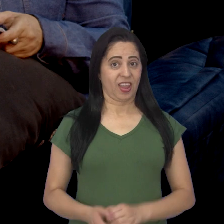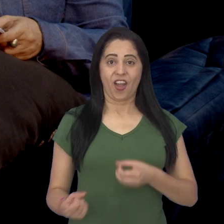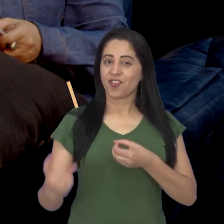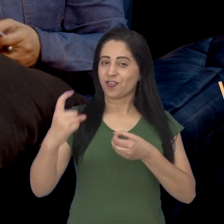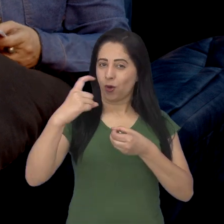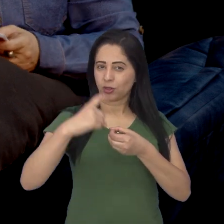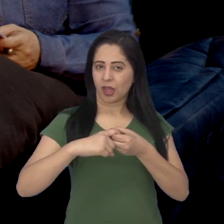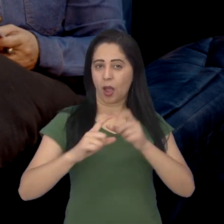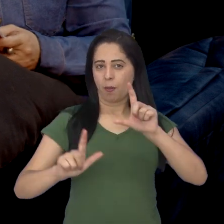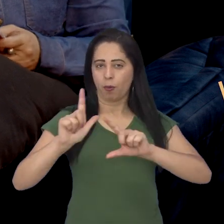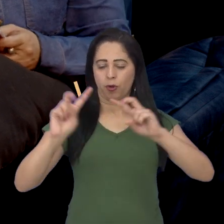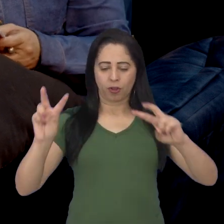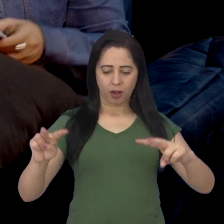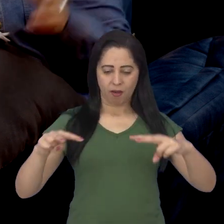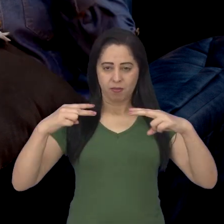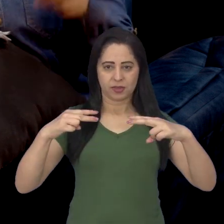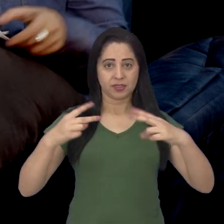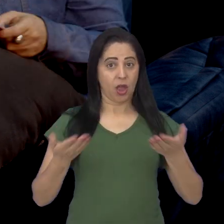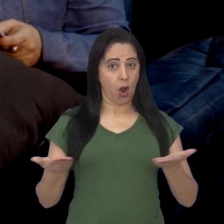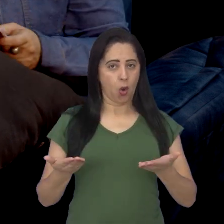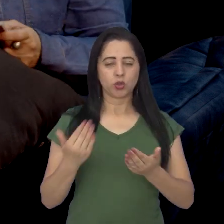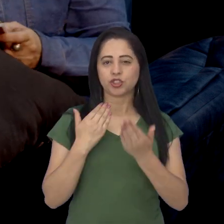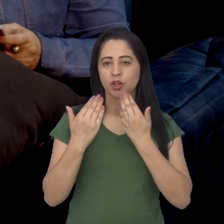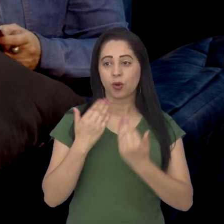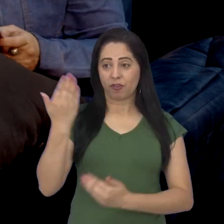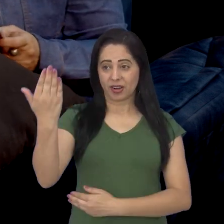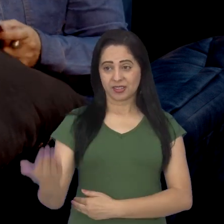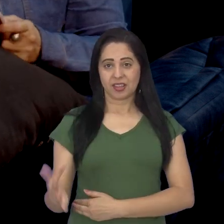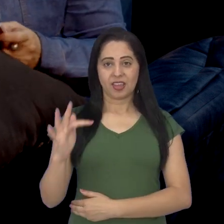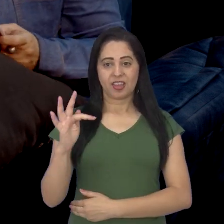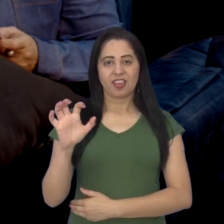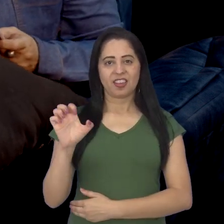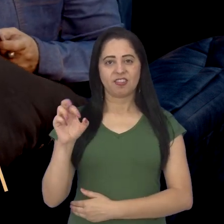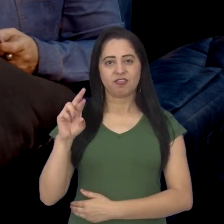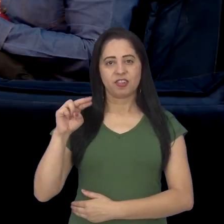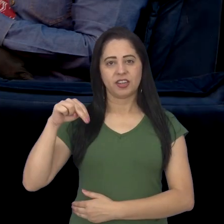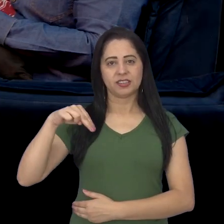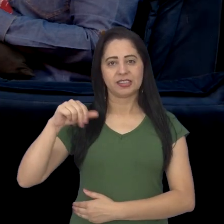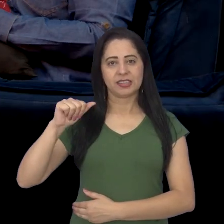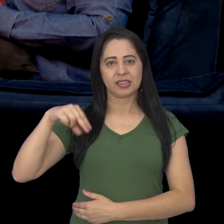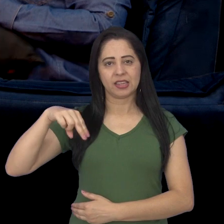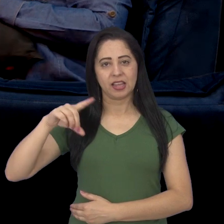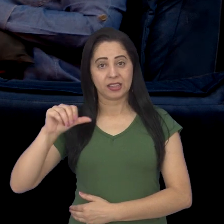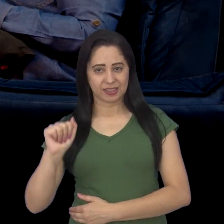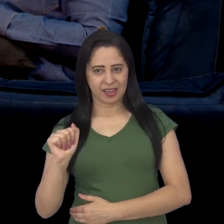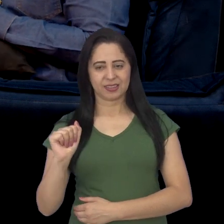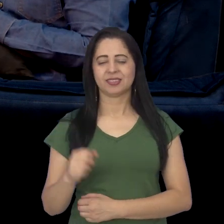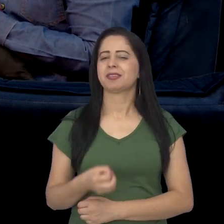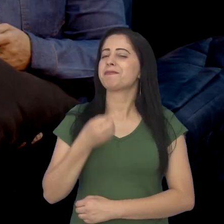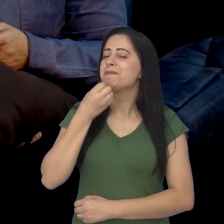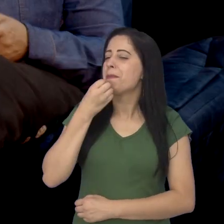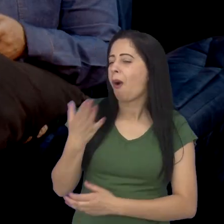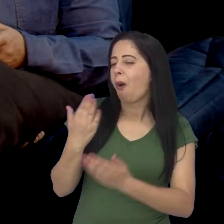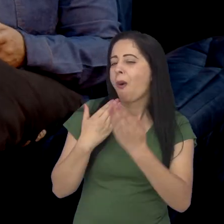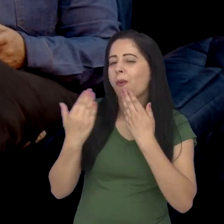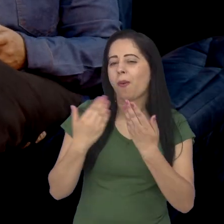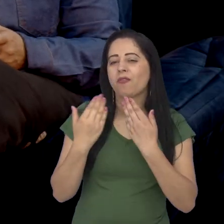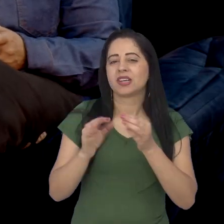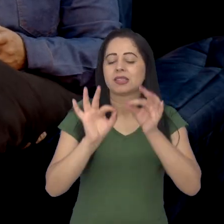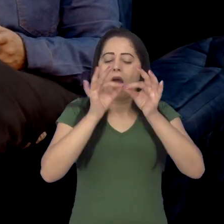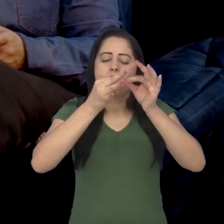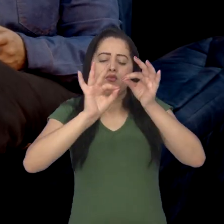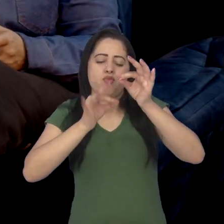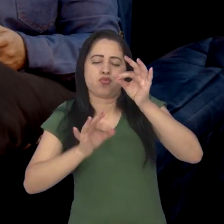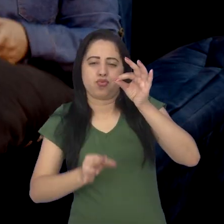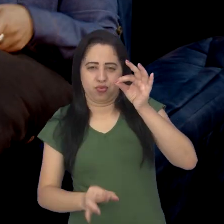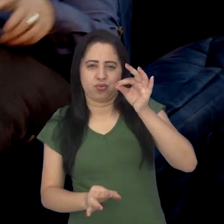Eu estou de volta com entrevistas, hoje com a Fernanda Soares. Que bom, né? A gente ainda tem muita coisa aqui para